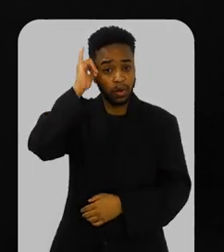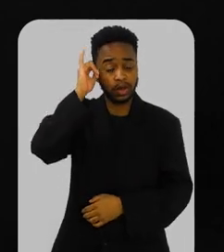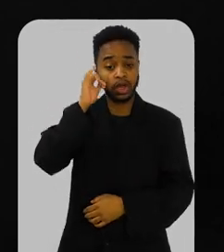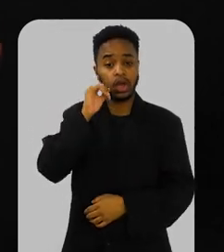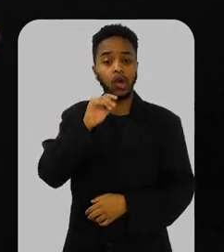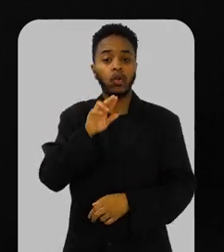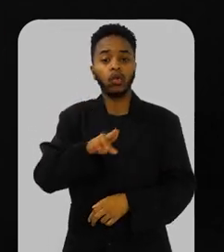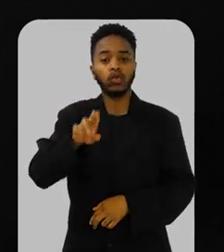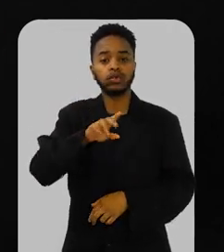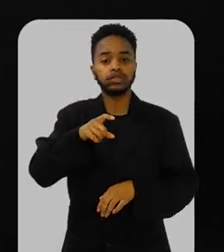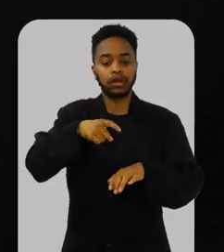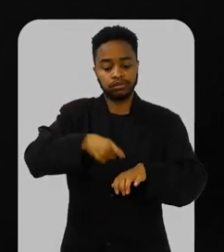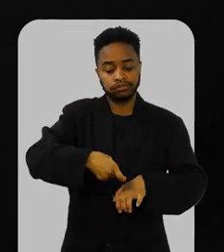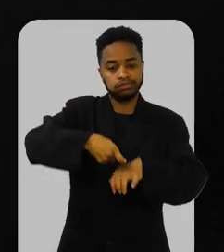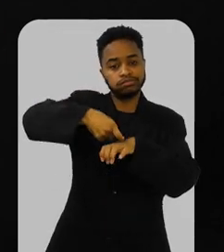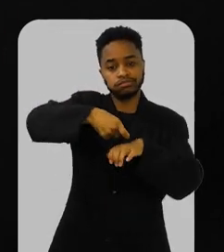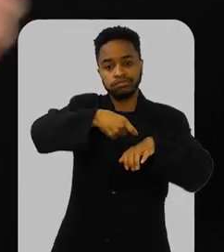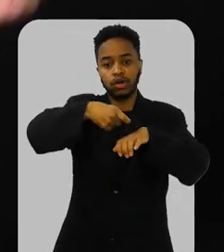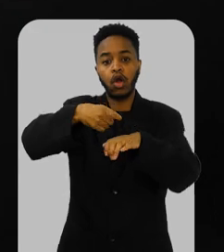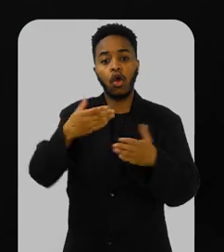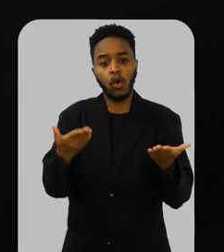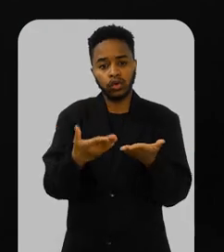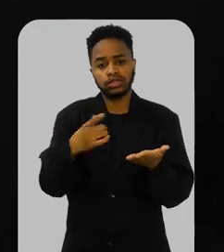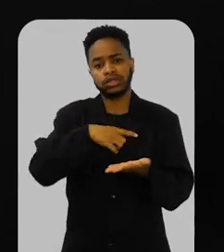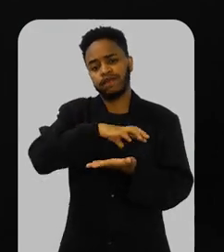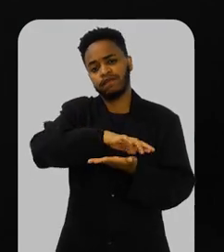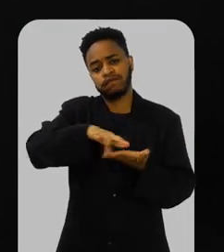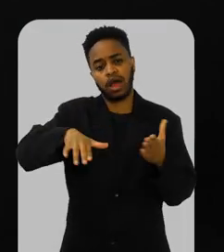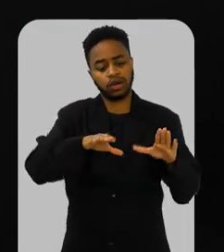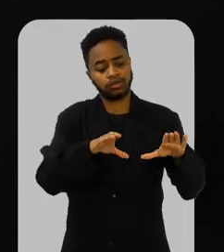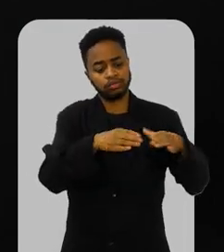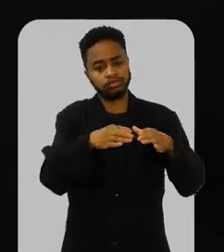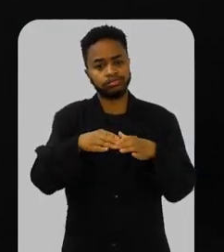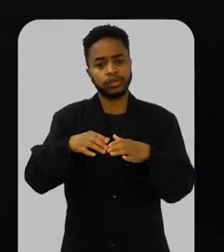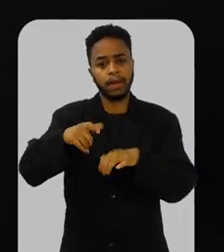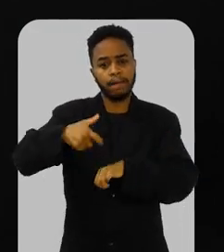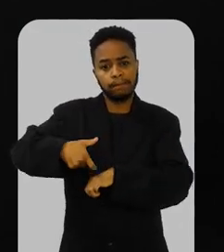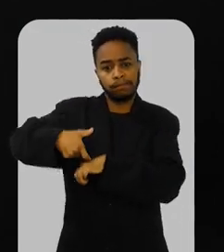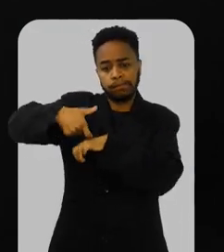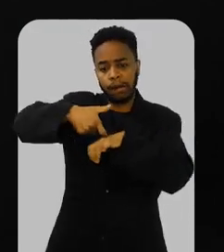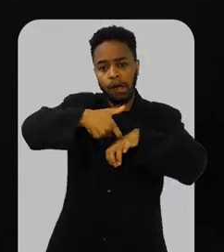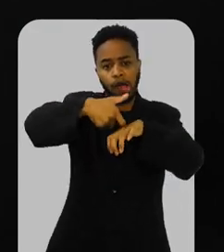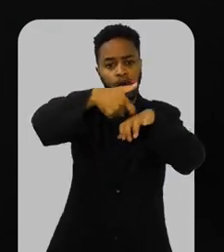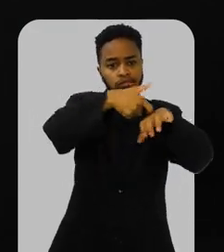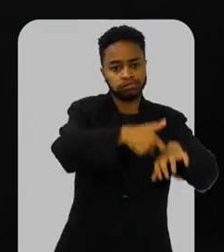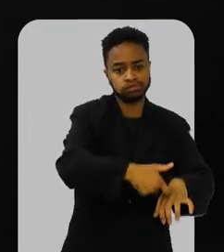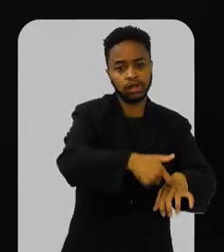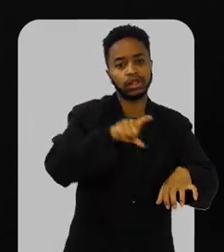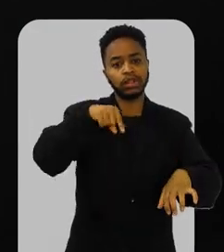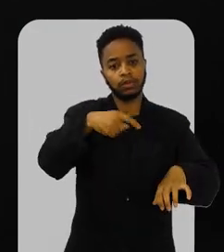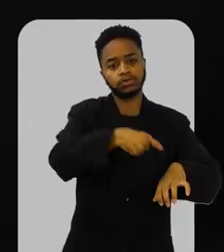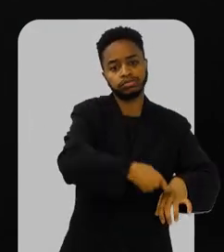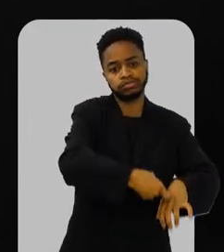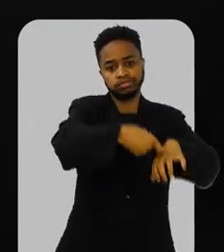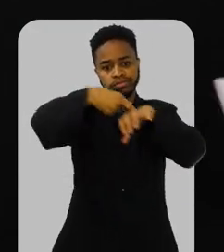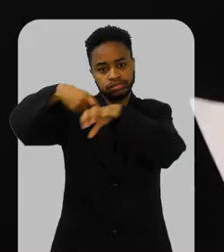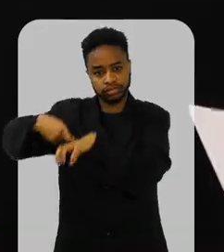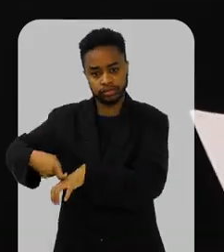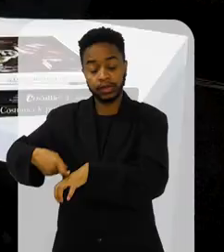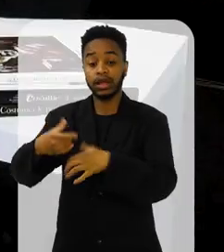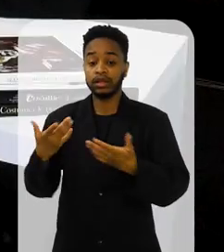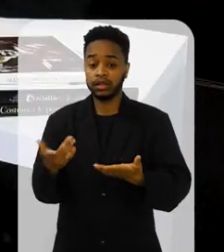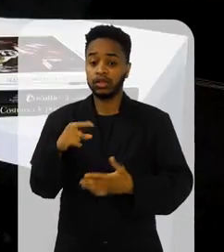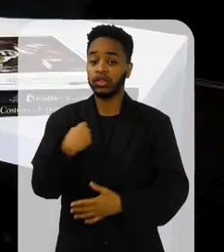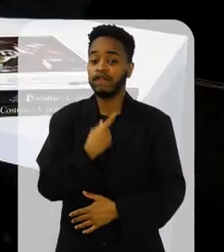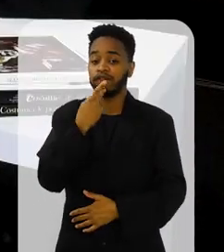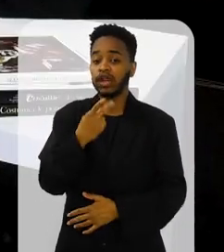guindaste. Hoje tem muitos módulos de alegoria que são suspensos em guindaste, são entregues dentro da arena e retirados dele. É, mas a gente, quando fala